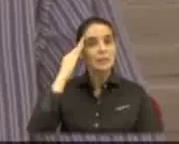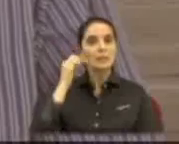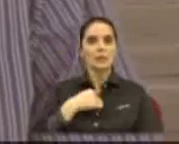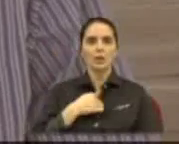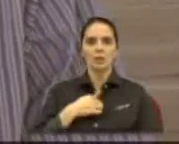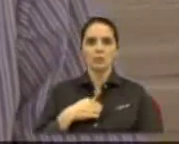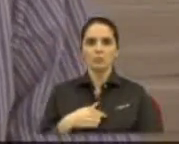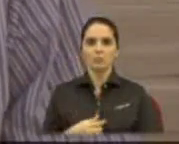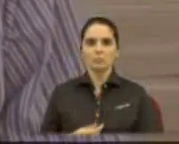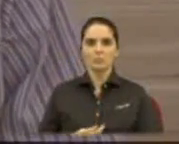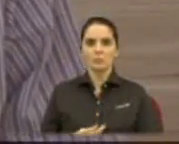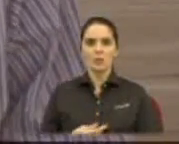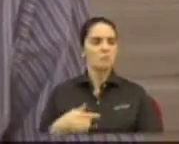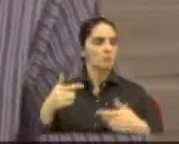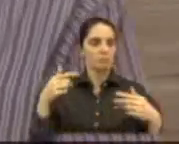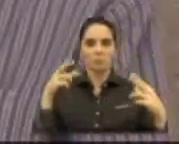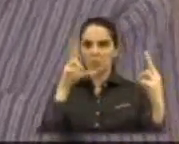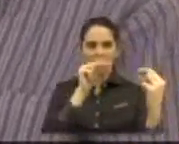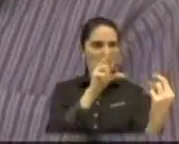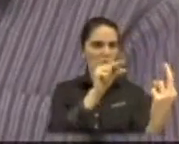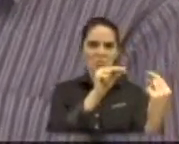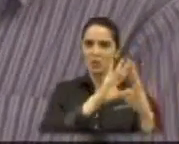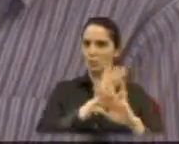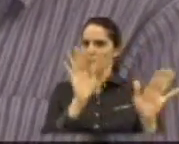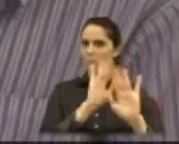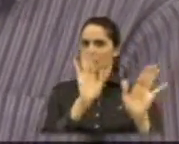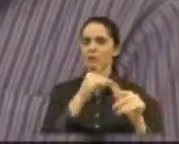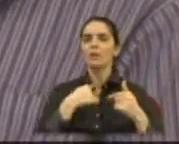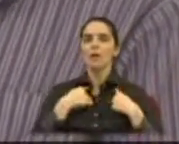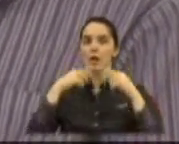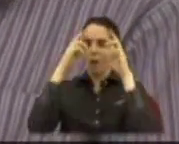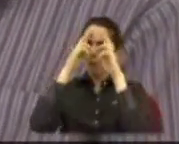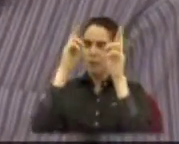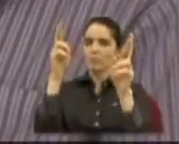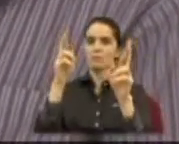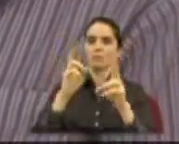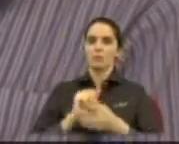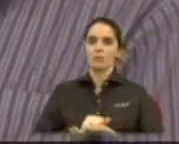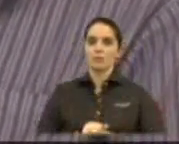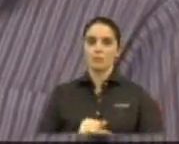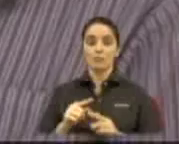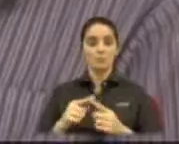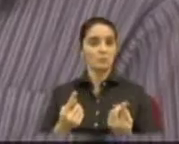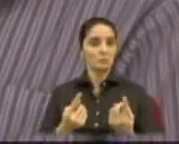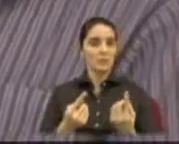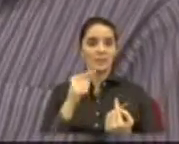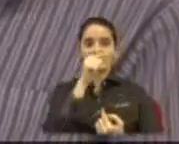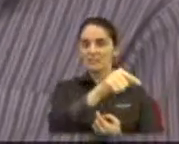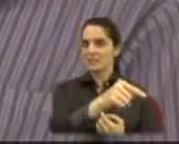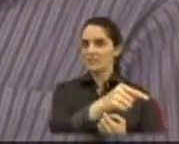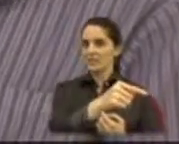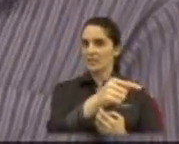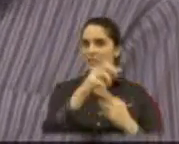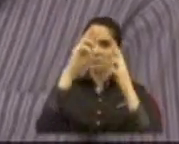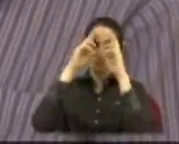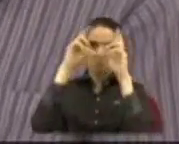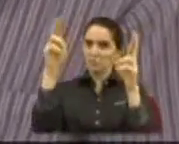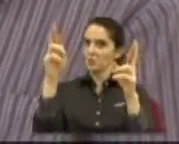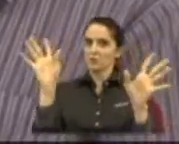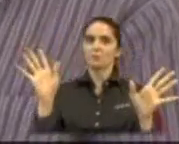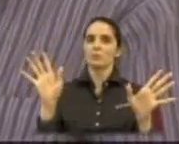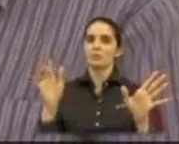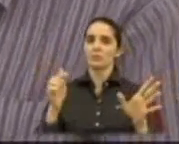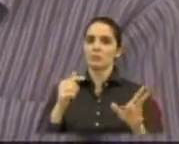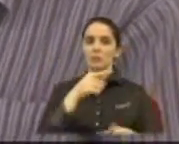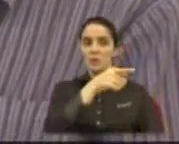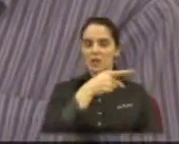posição não é de brigar com ninguém, eu respeito, mas eu acho que nós não estamos sendo respeitados. As pessoas vêm, querem falar o que quiser,